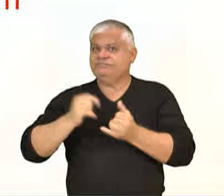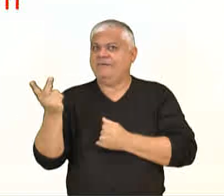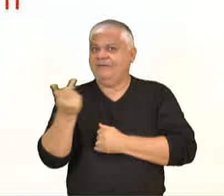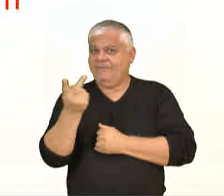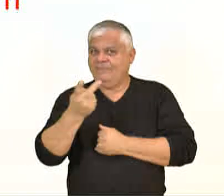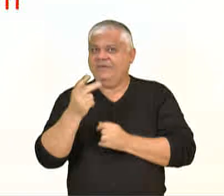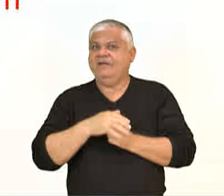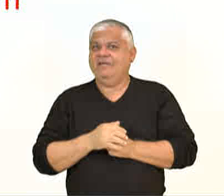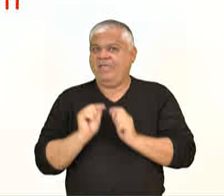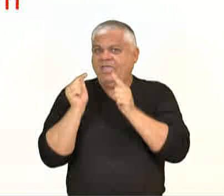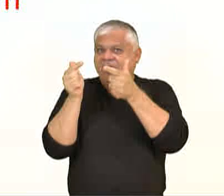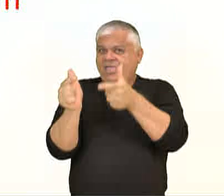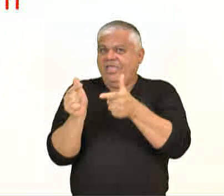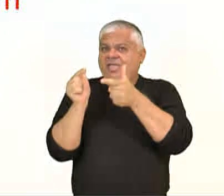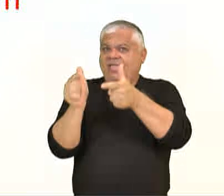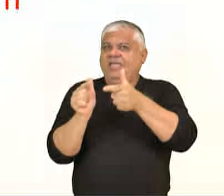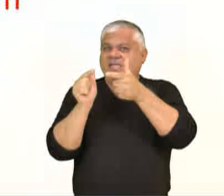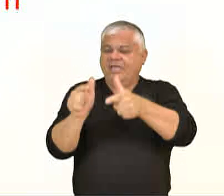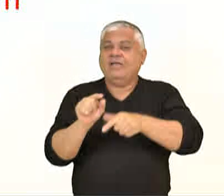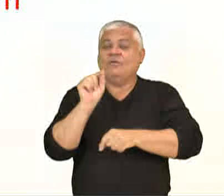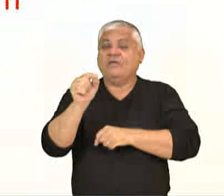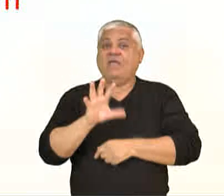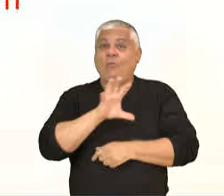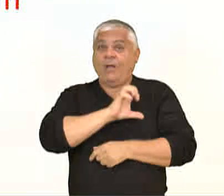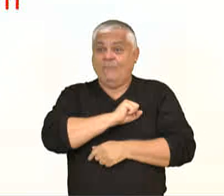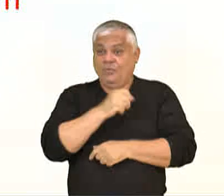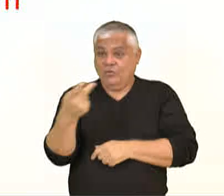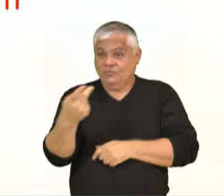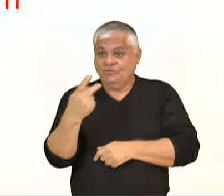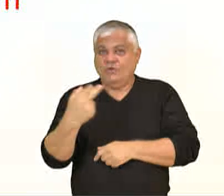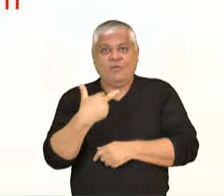de ironia que decorre do fato do amor entre ambos ser